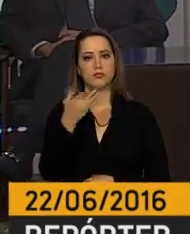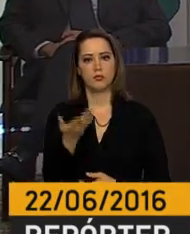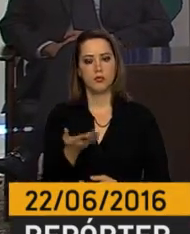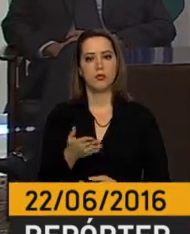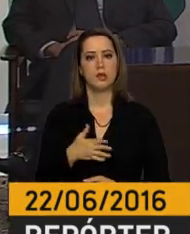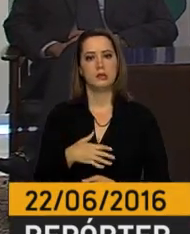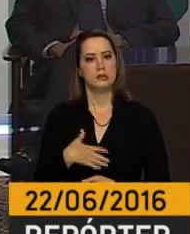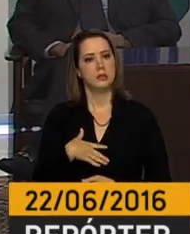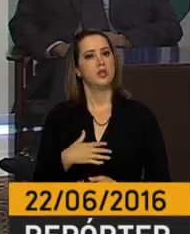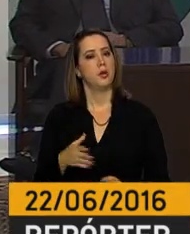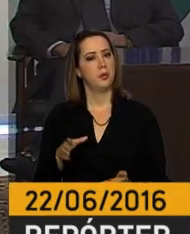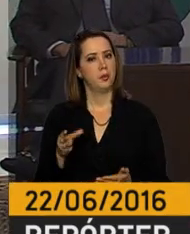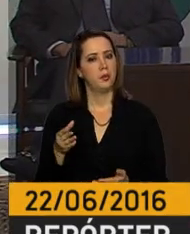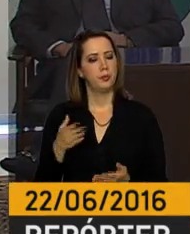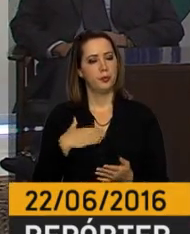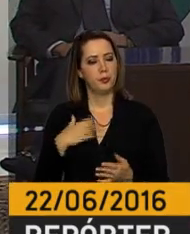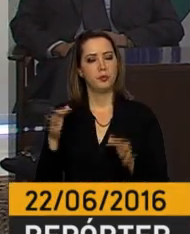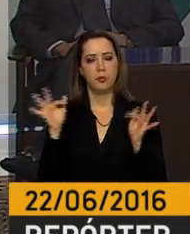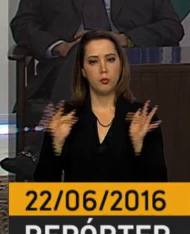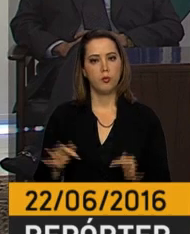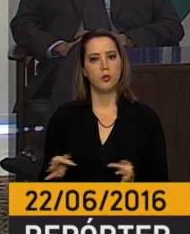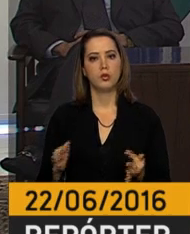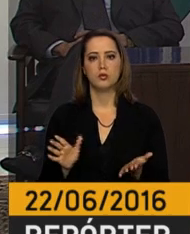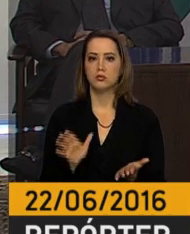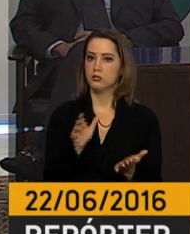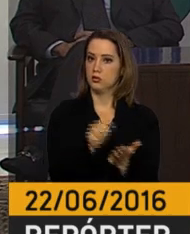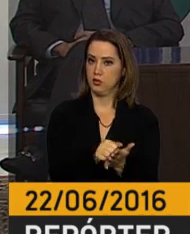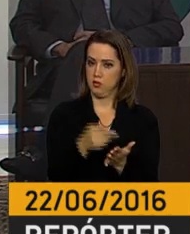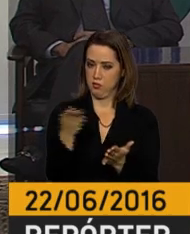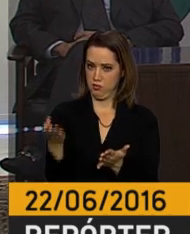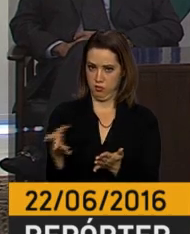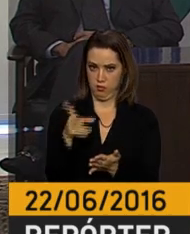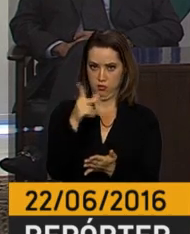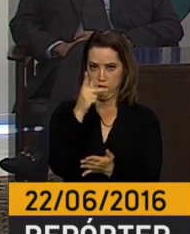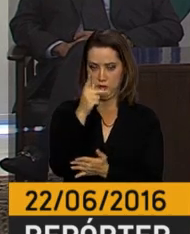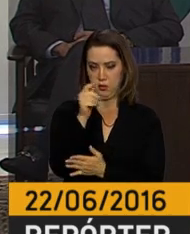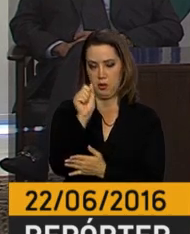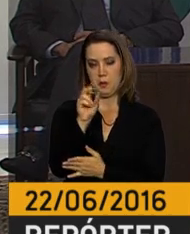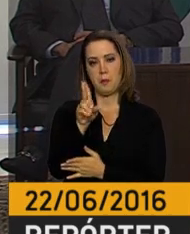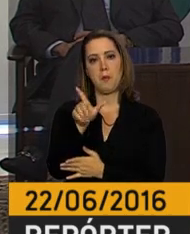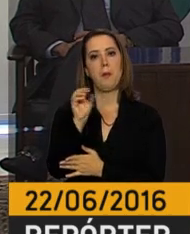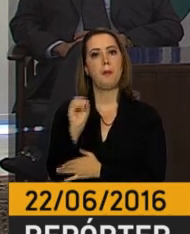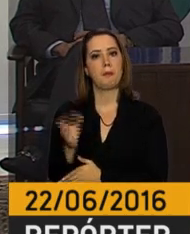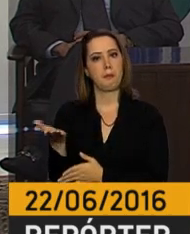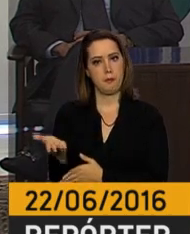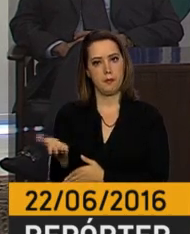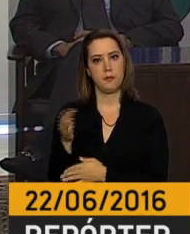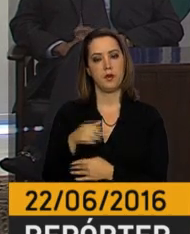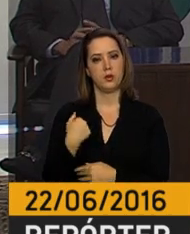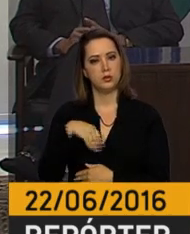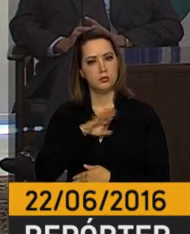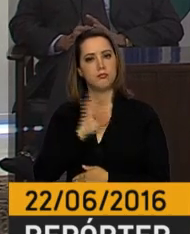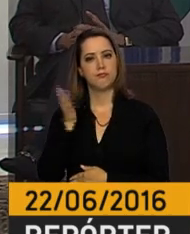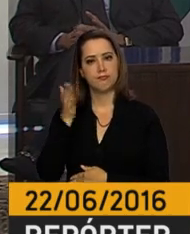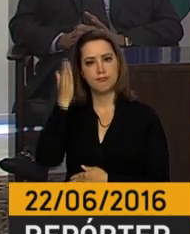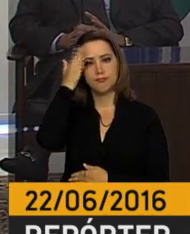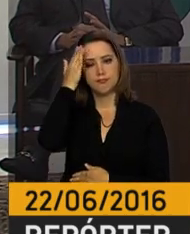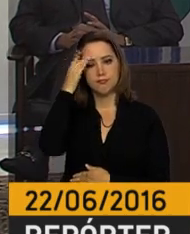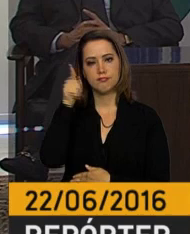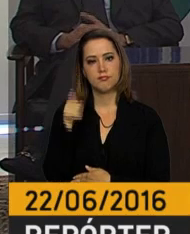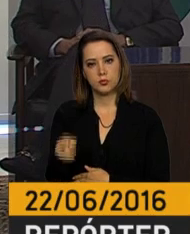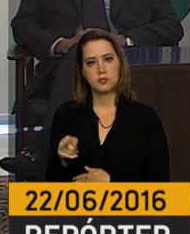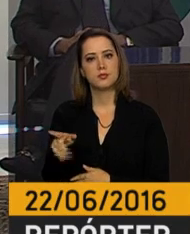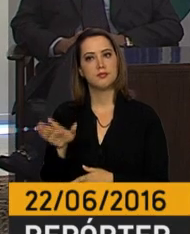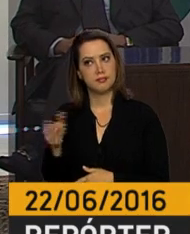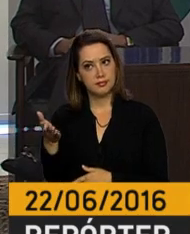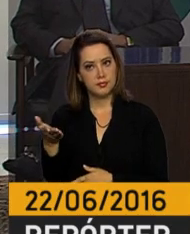satisfação dar Posse ao ao Paulo porque todos nós sabemos eh do entusiasmo